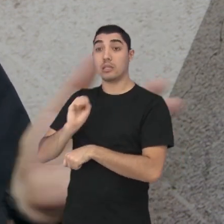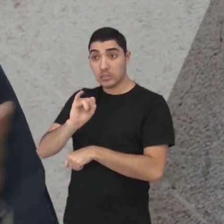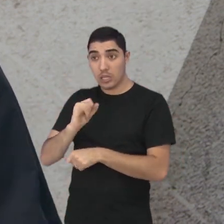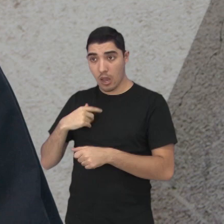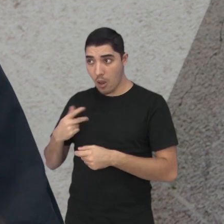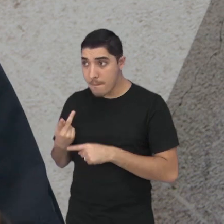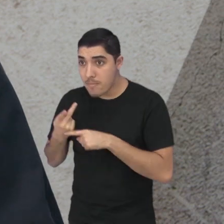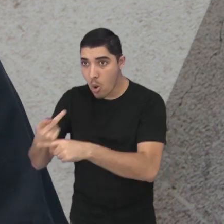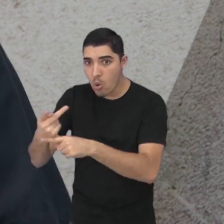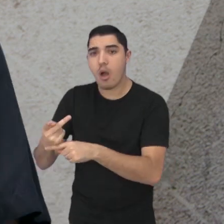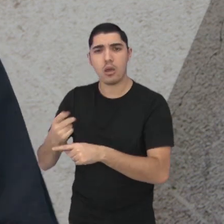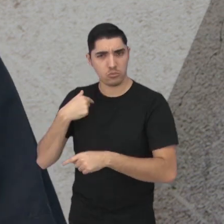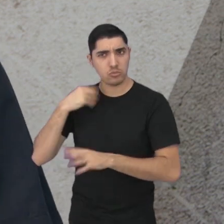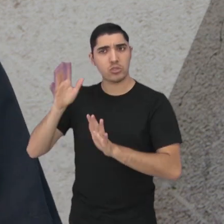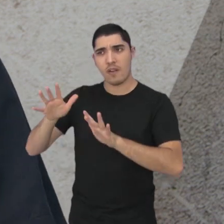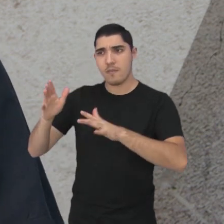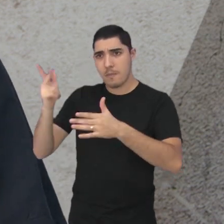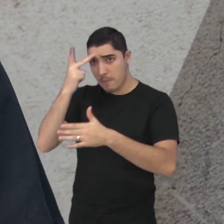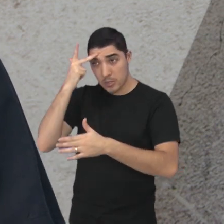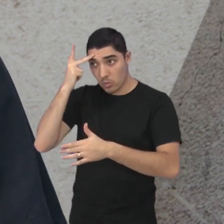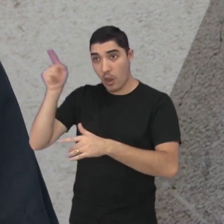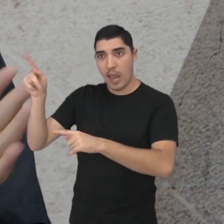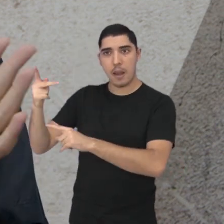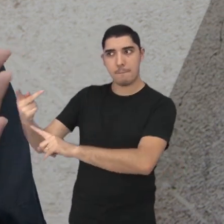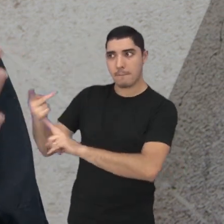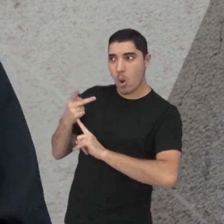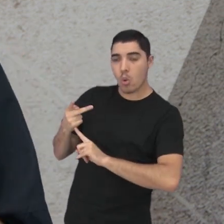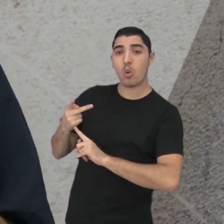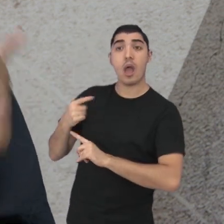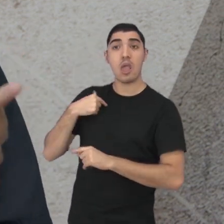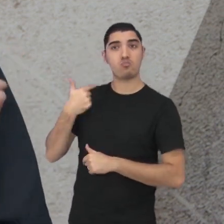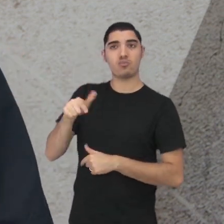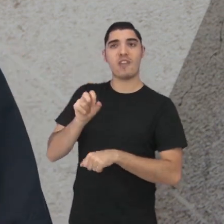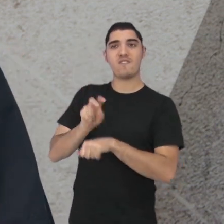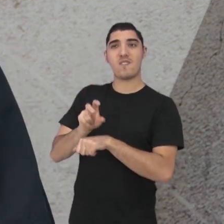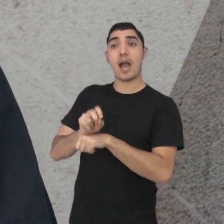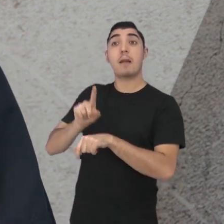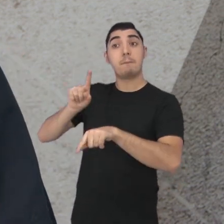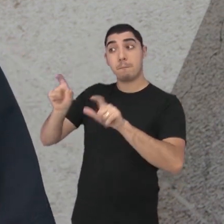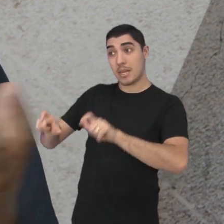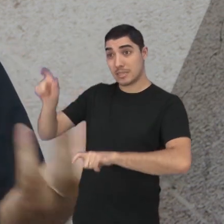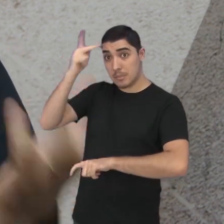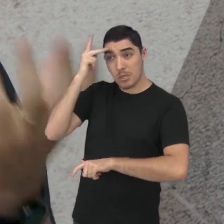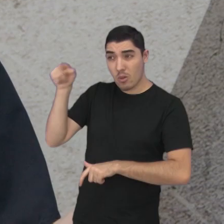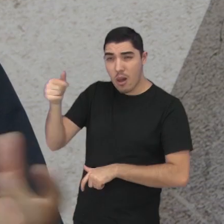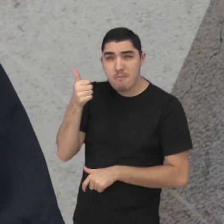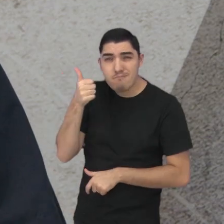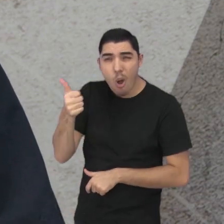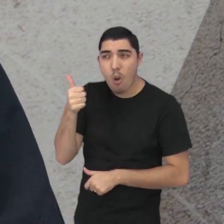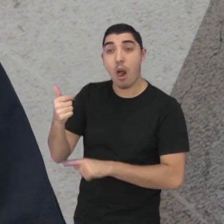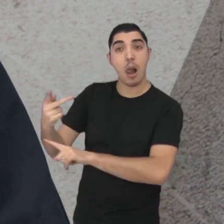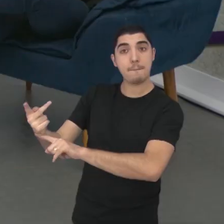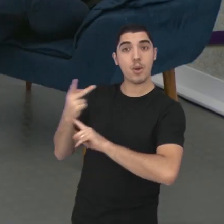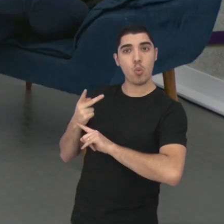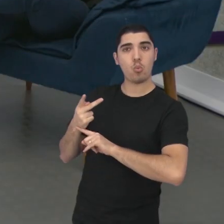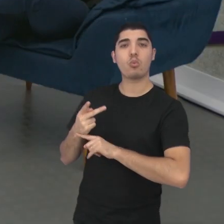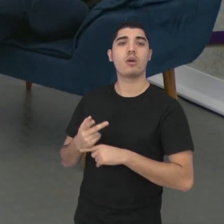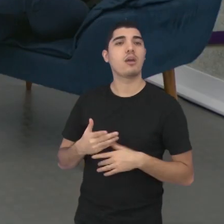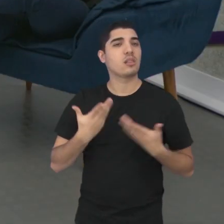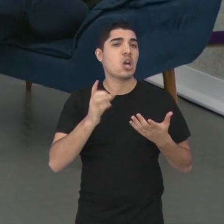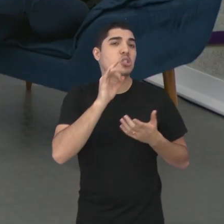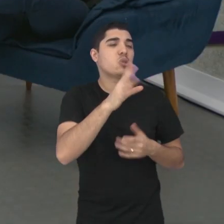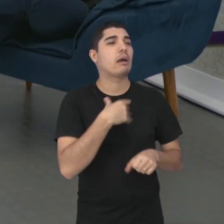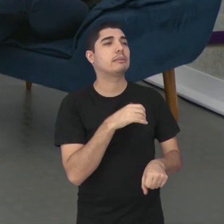começa a procurar, eu já contratei várias pessoas porque elas nos procuraram. A gente nem tinha a vaga aberta, mas como o profissional era muito bom... Não esperar somente a